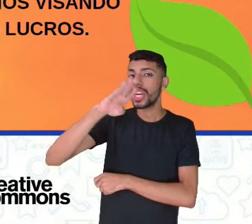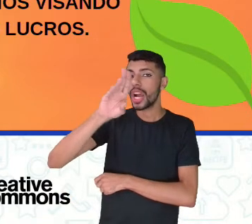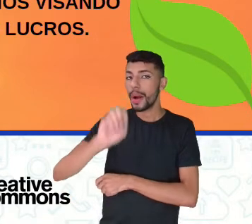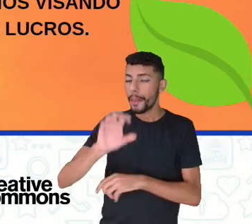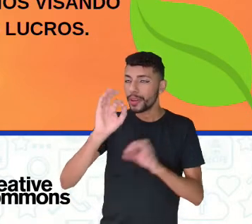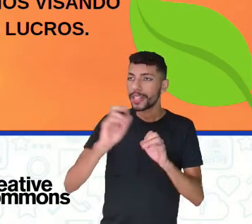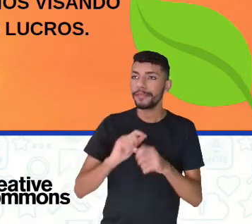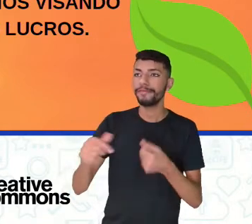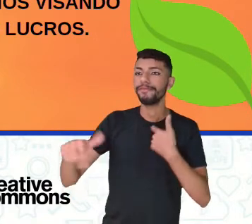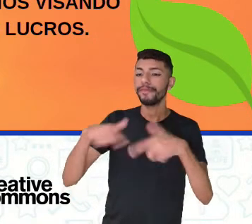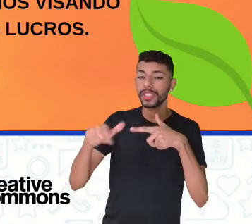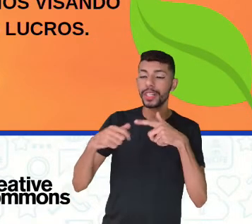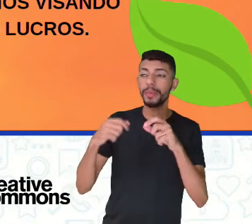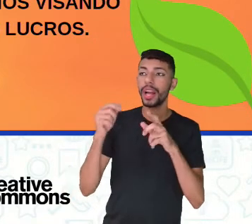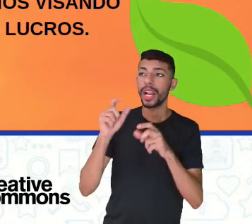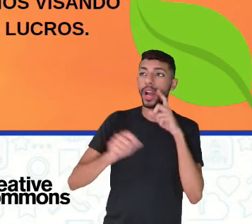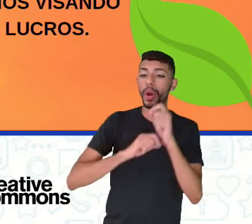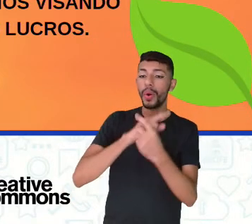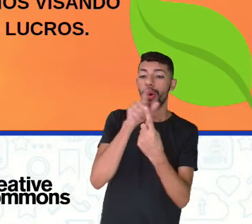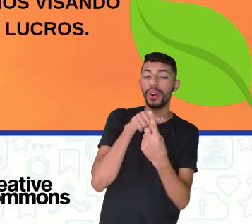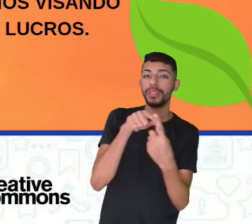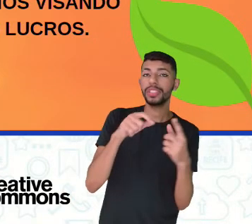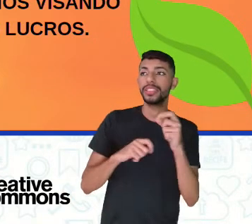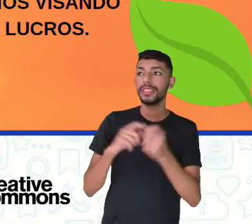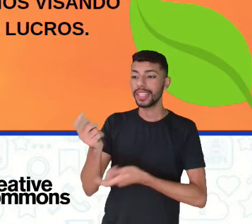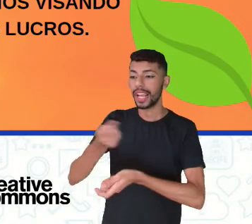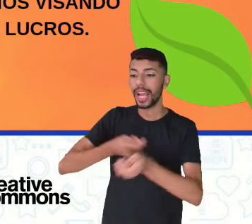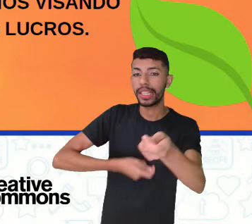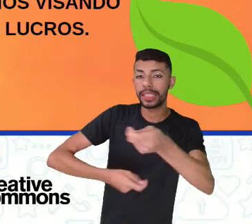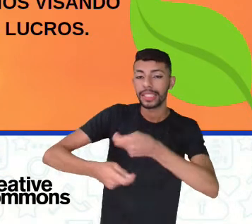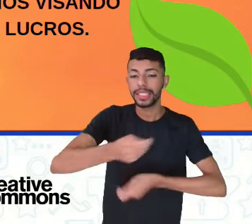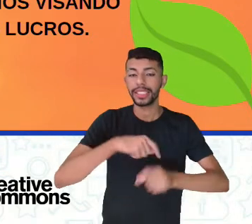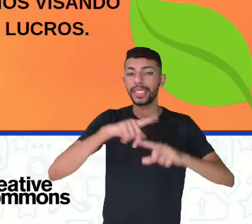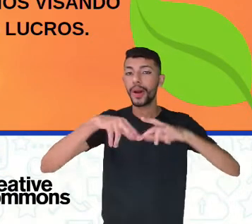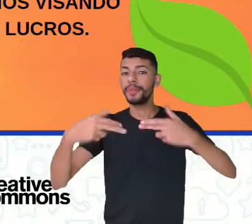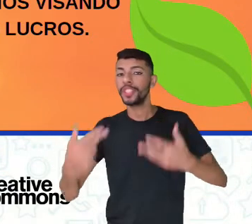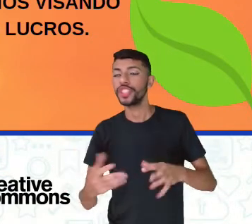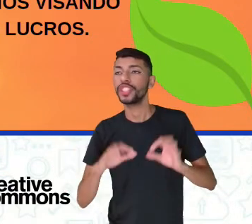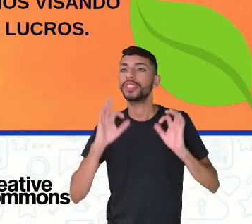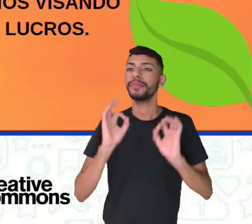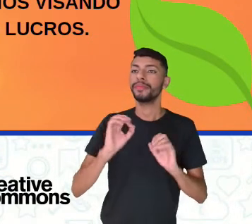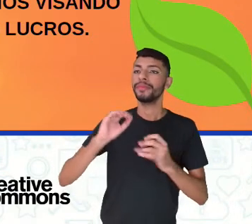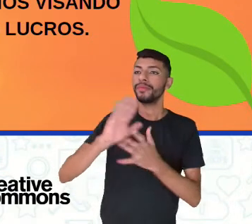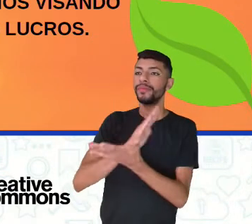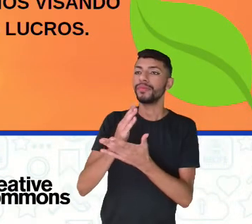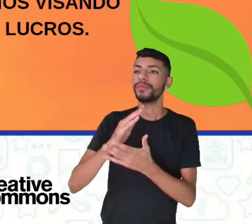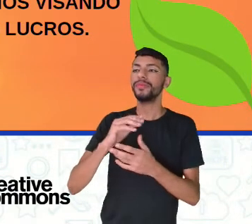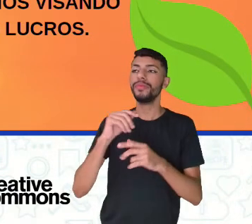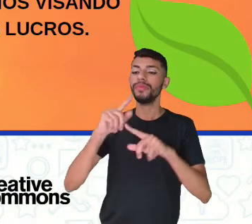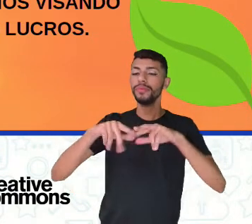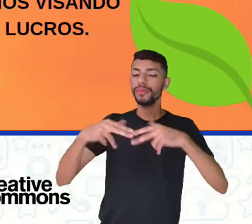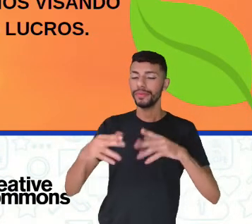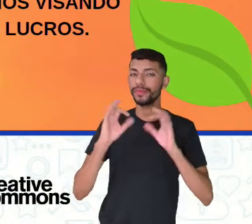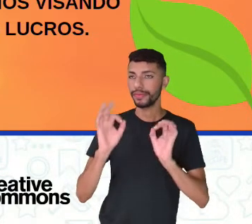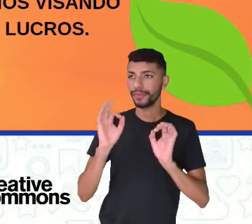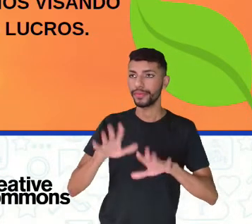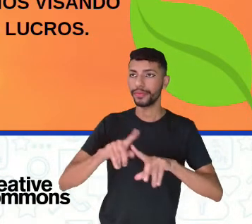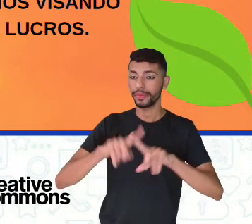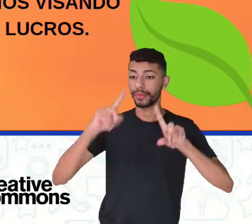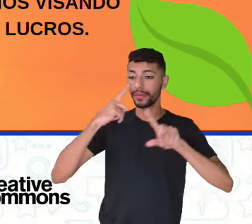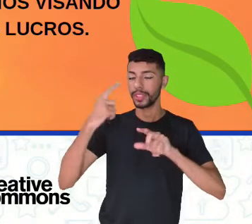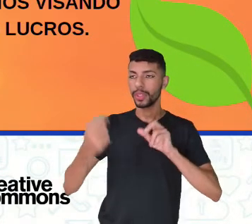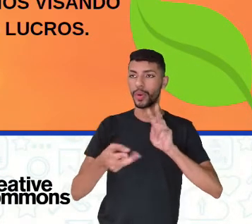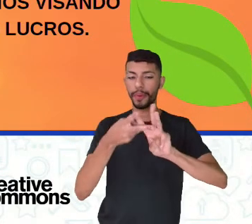trabalhar em troca de algum objeto, em troca de algum produto. Mas aí os